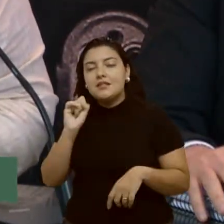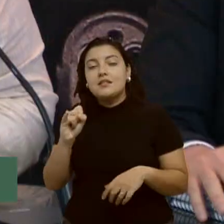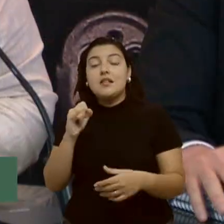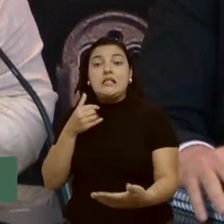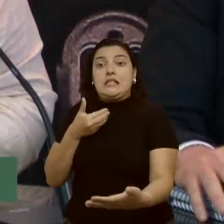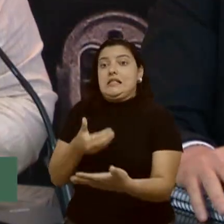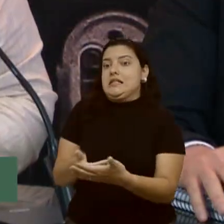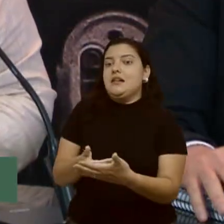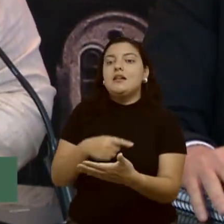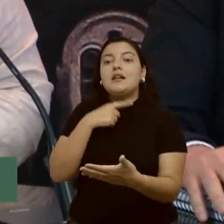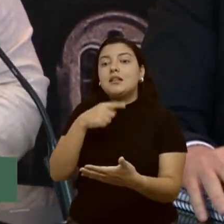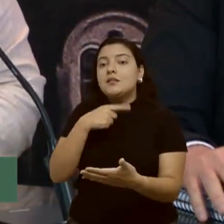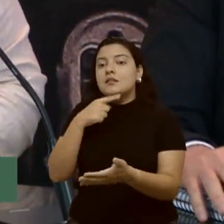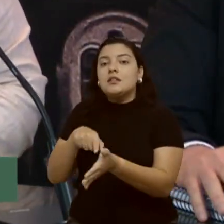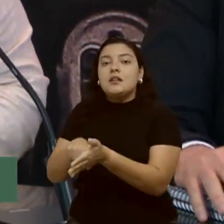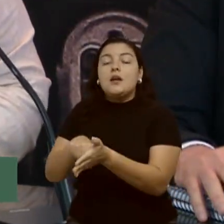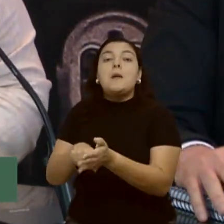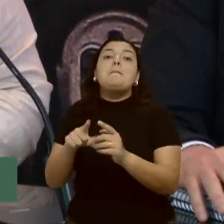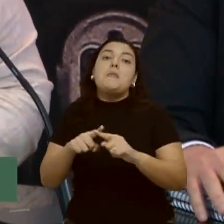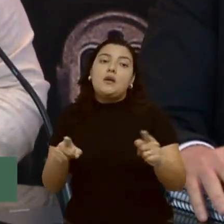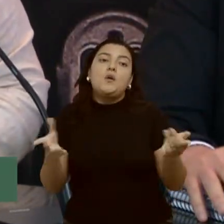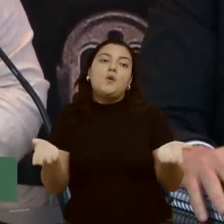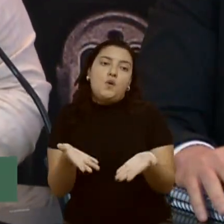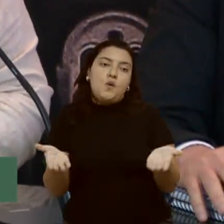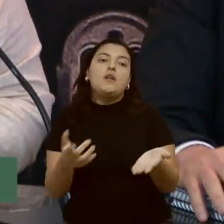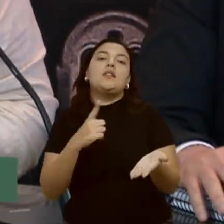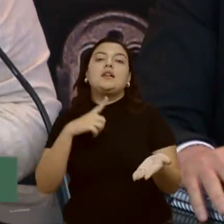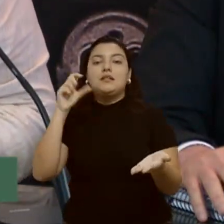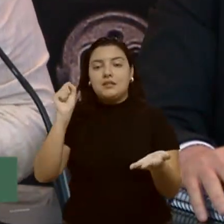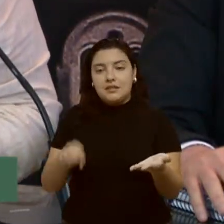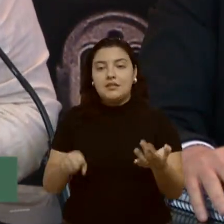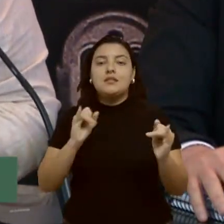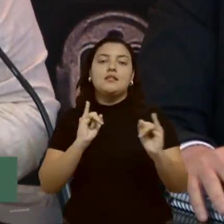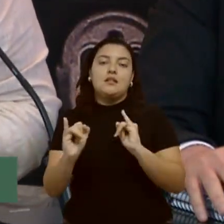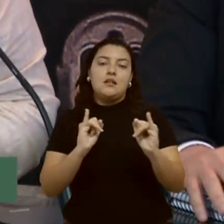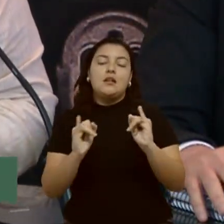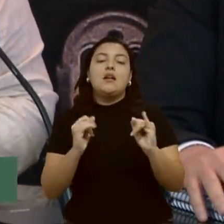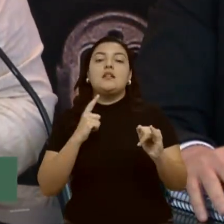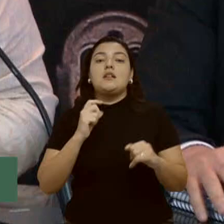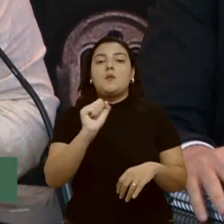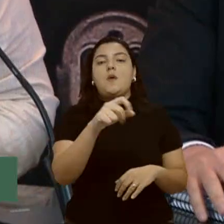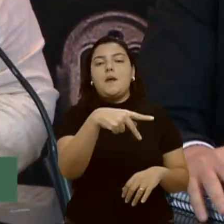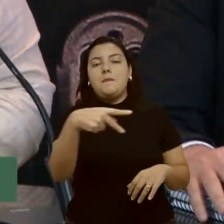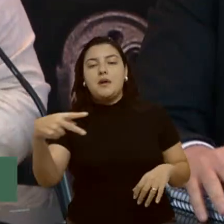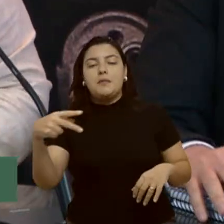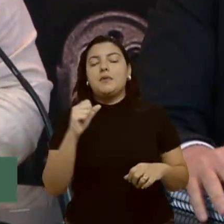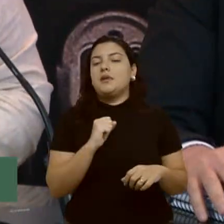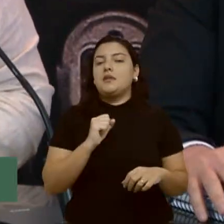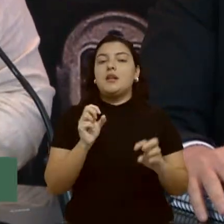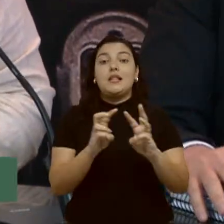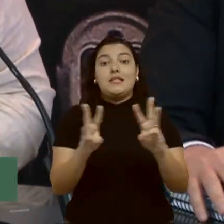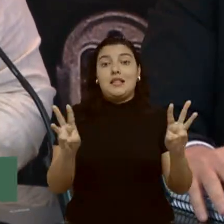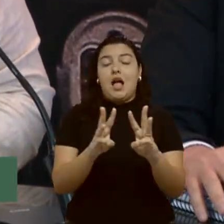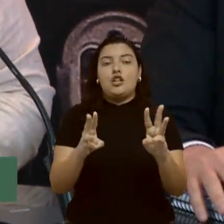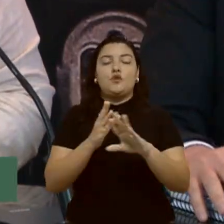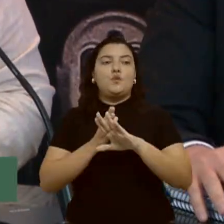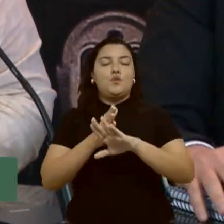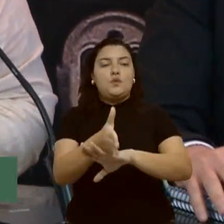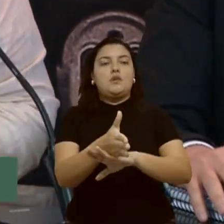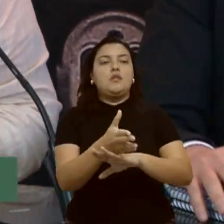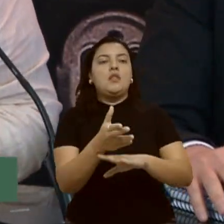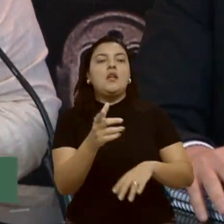última hora não tem como pesquisar, mas hoje já tem sim, né? Na internet tem uns aplicativos, uns sites que você faz